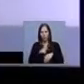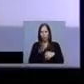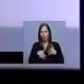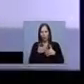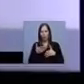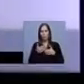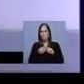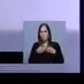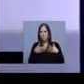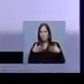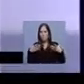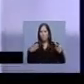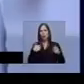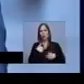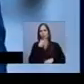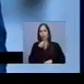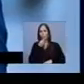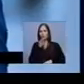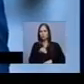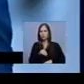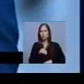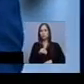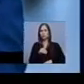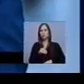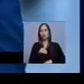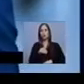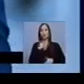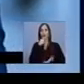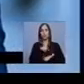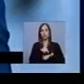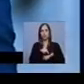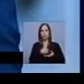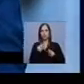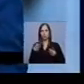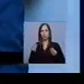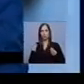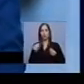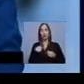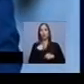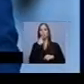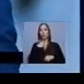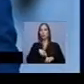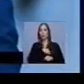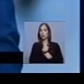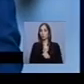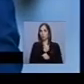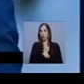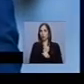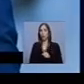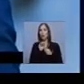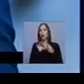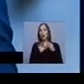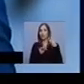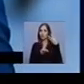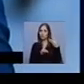significa que existirão sempre durante e até quase caracterizaria a forma como nós trabalhamos a em três características que parecem